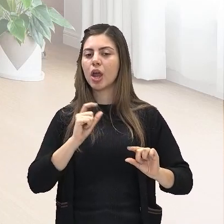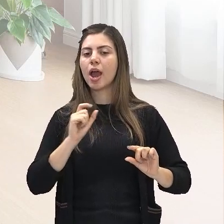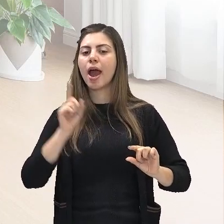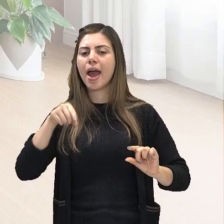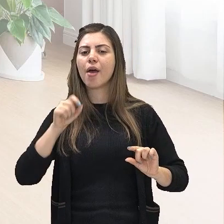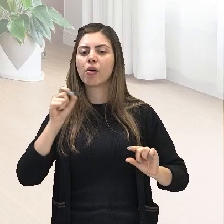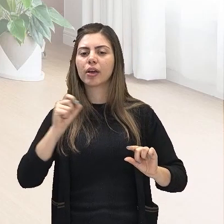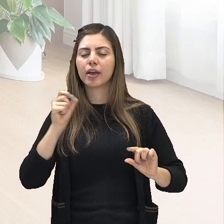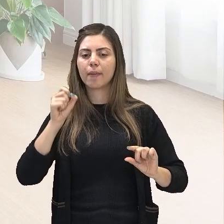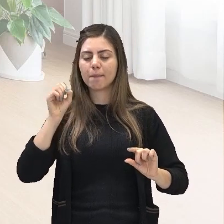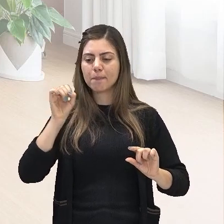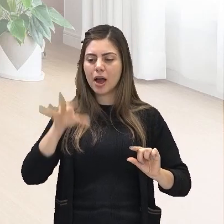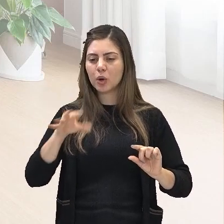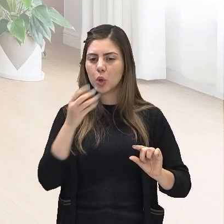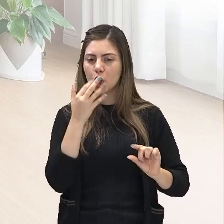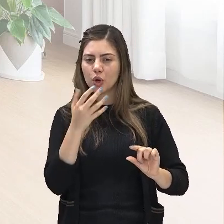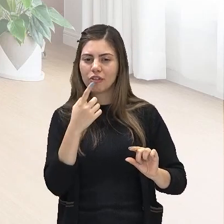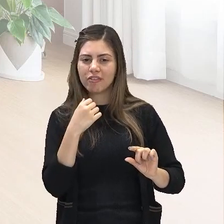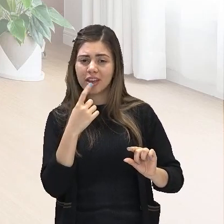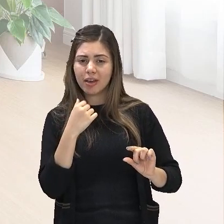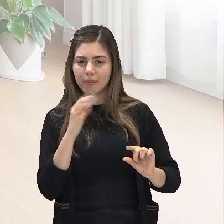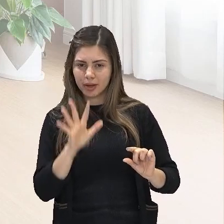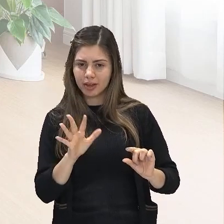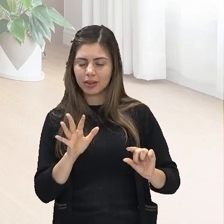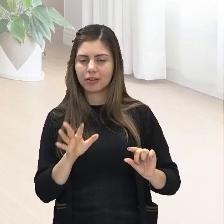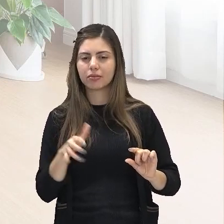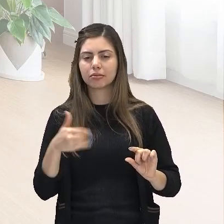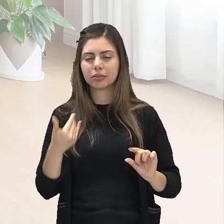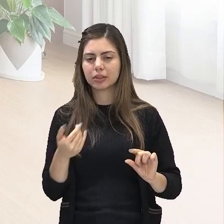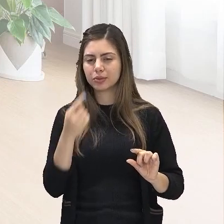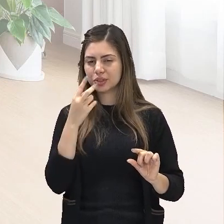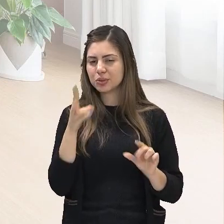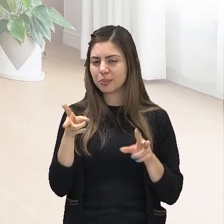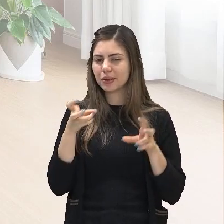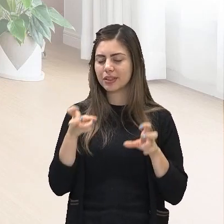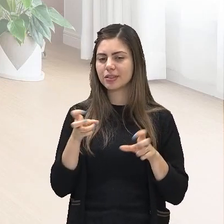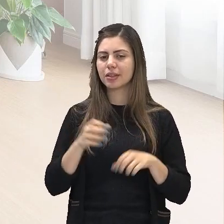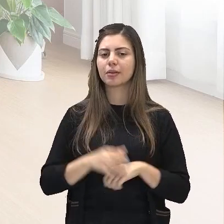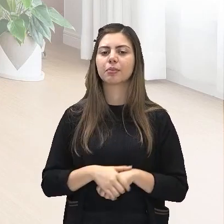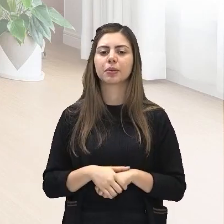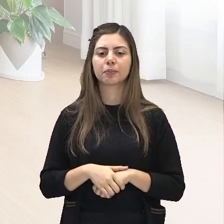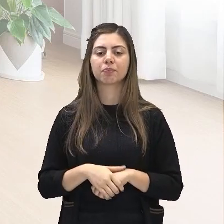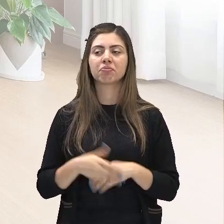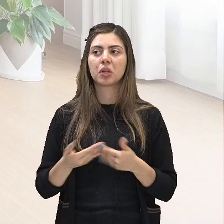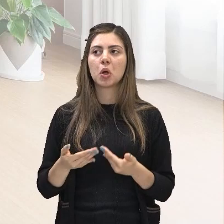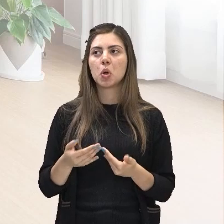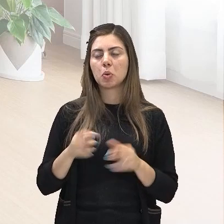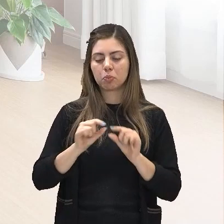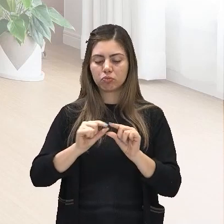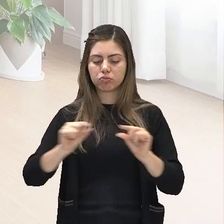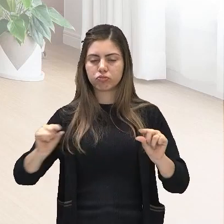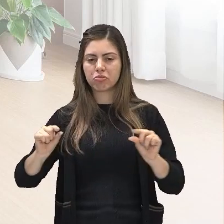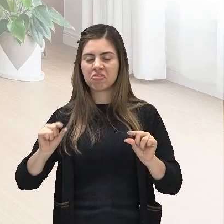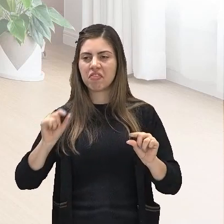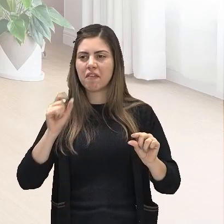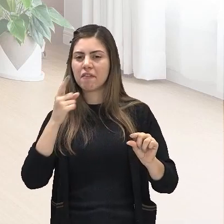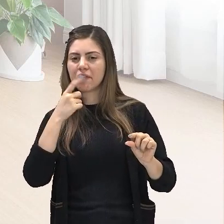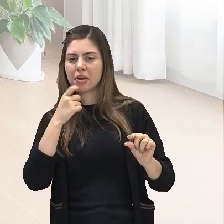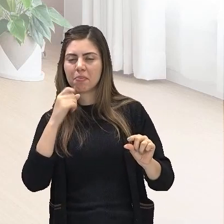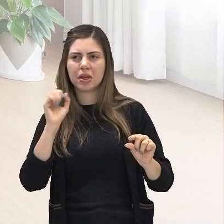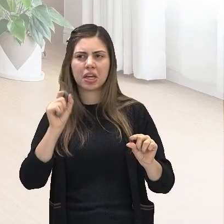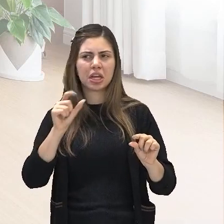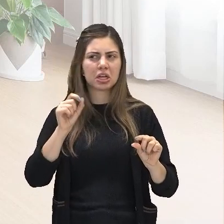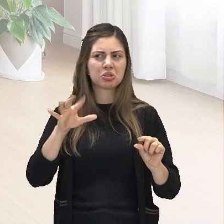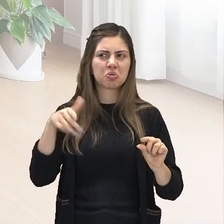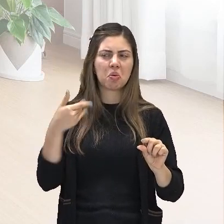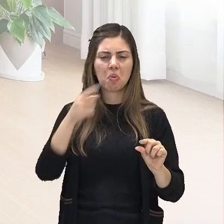luzinha vermelha. Dependendo do modelo do equipamento, a gente vai poder observar. Fica uma luzinha vermelha, uma luzinha amarela, até mesmo azul, né?